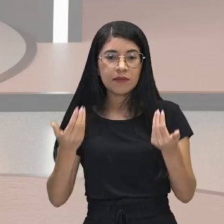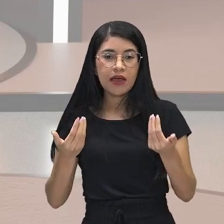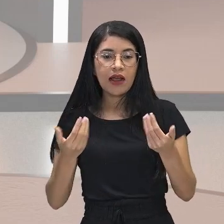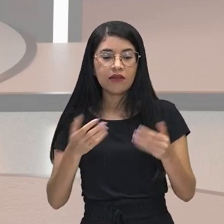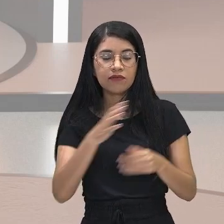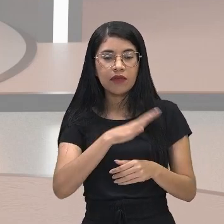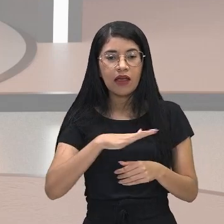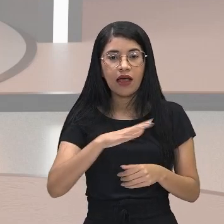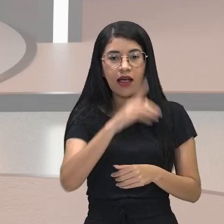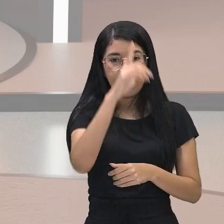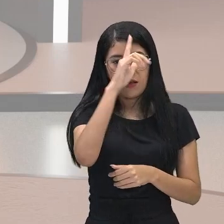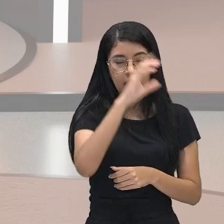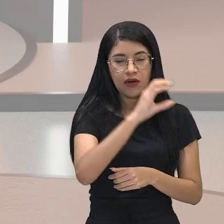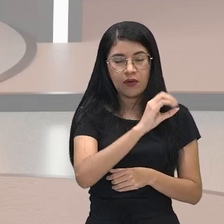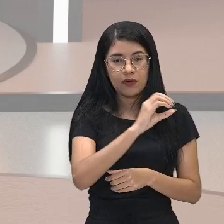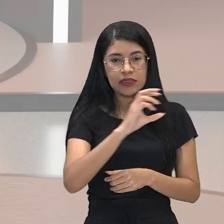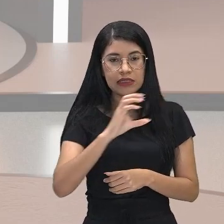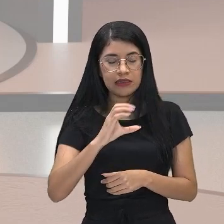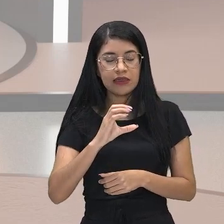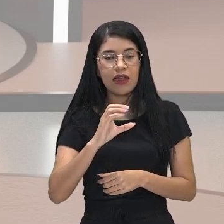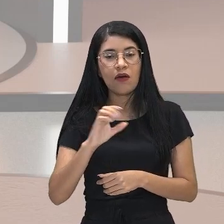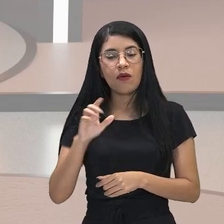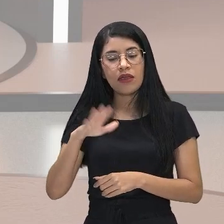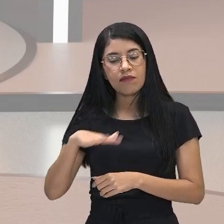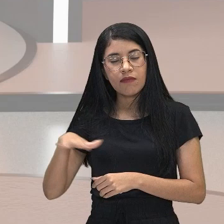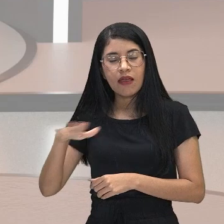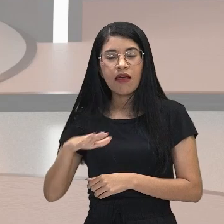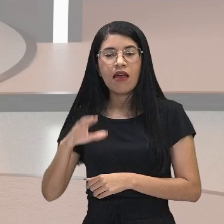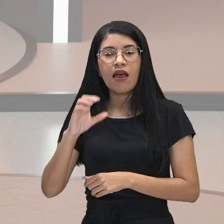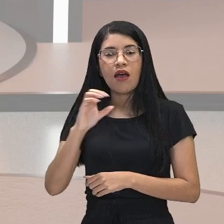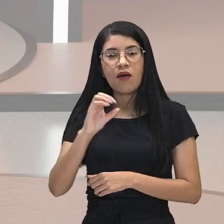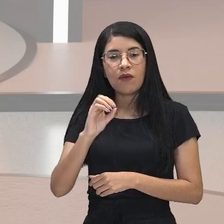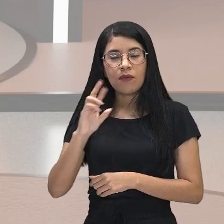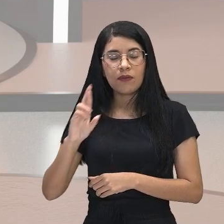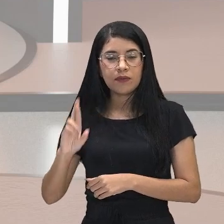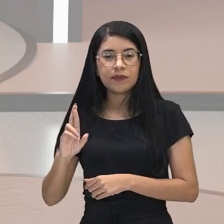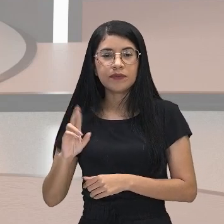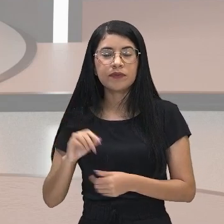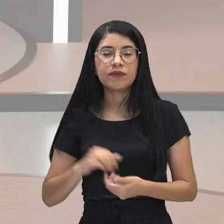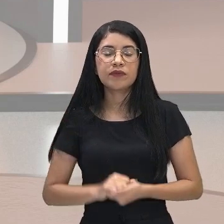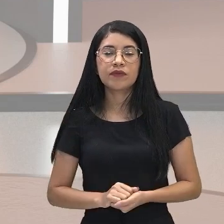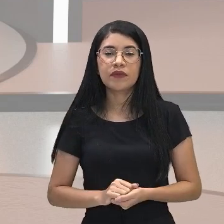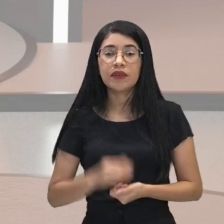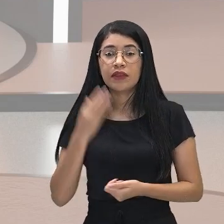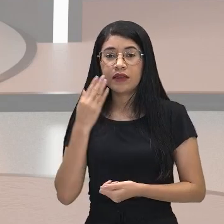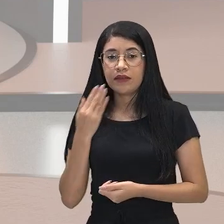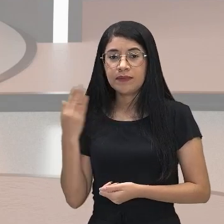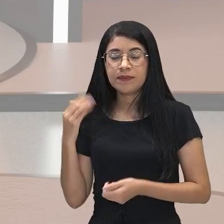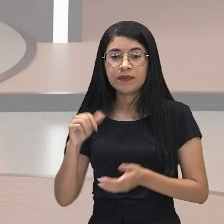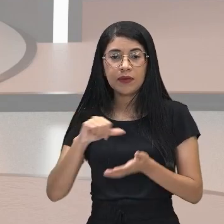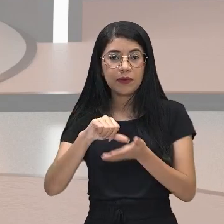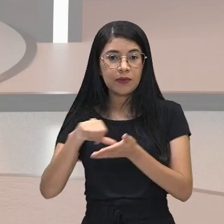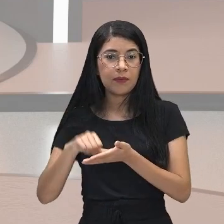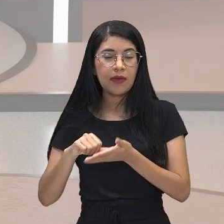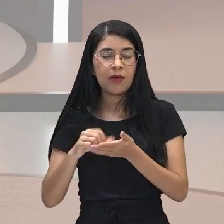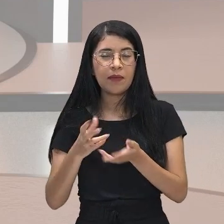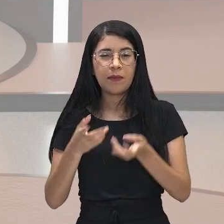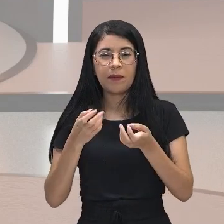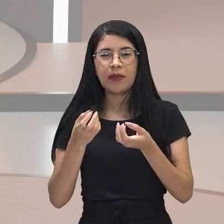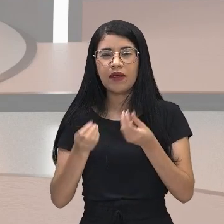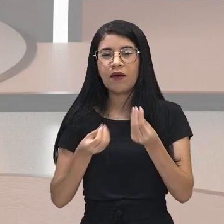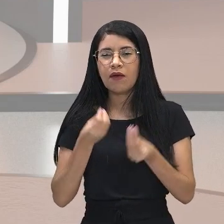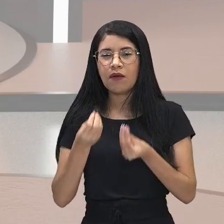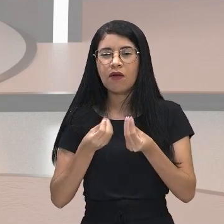a Alemanha Ocidental e a Alemanha Oriental. Vou trazer para a gente um mapa para a gente entender, primeiramente, essa divisão em 4 áreas